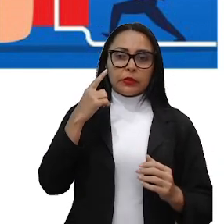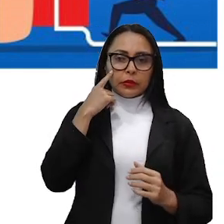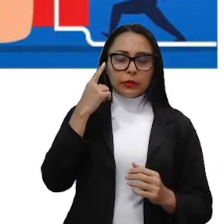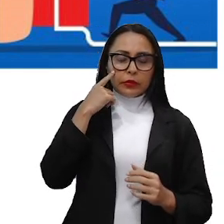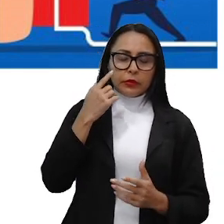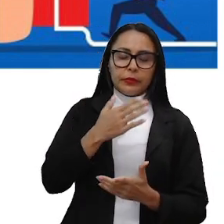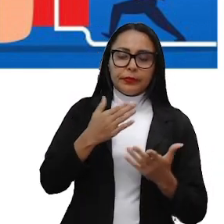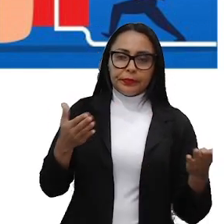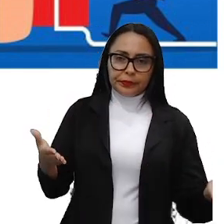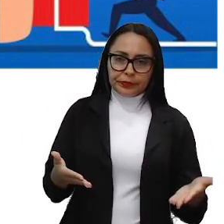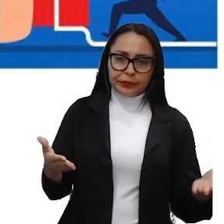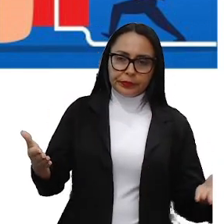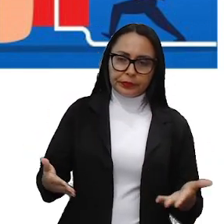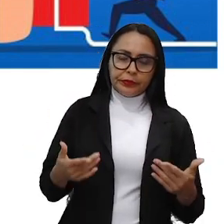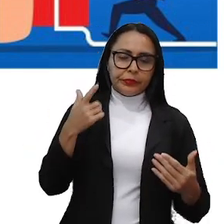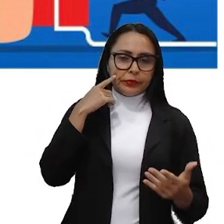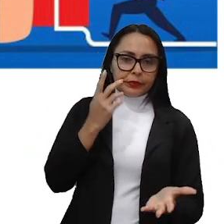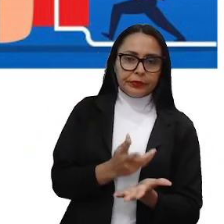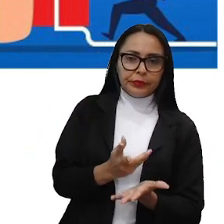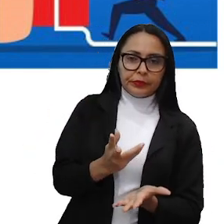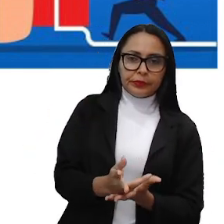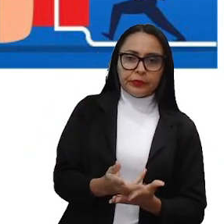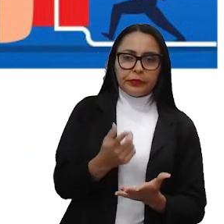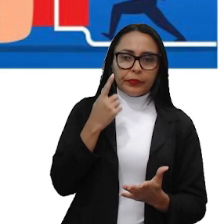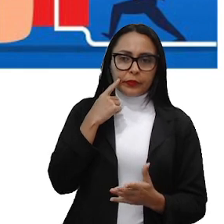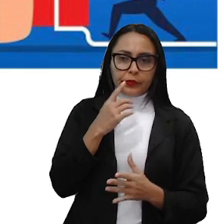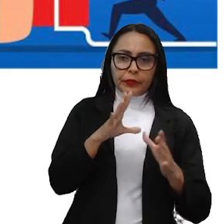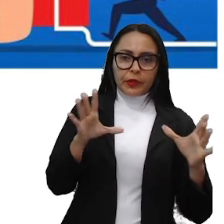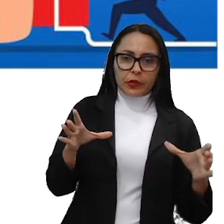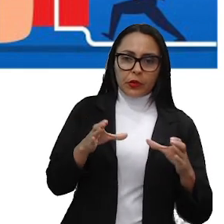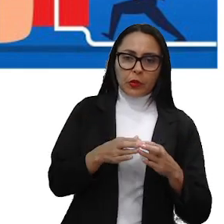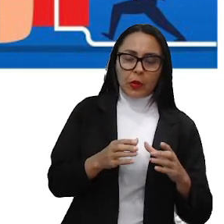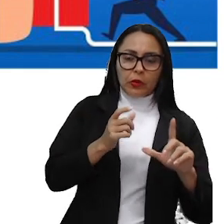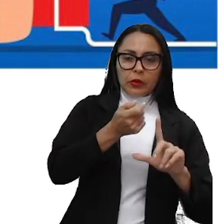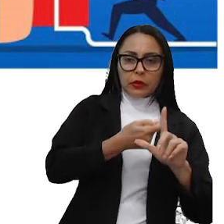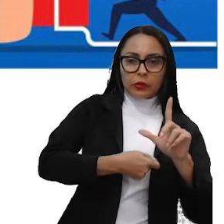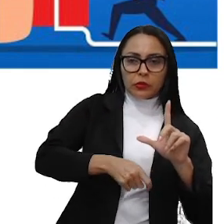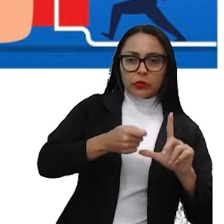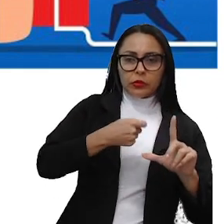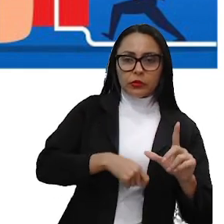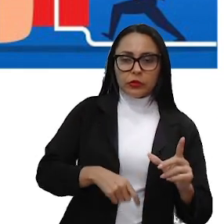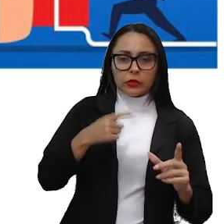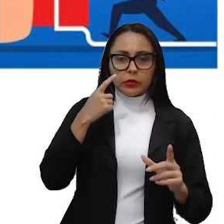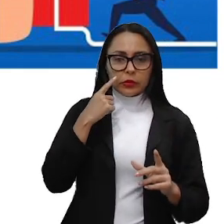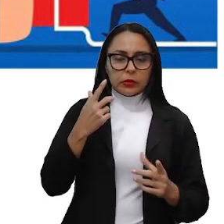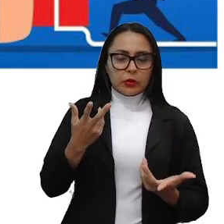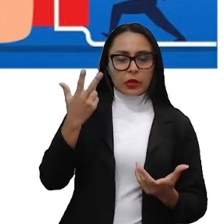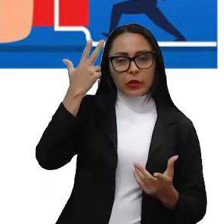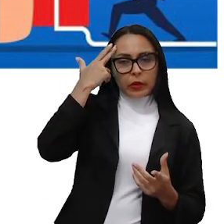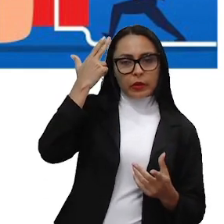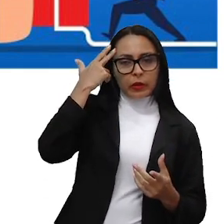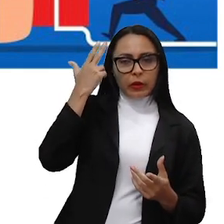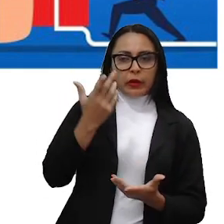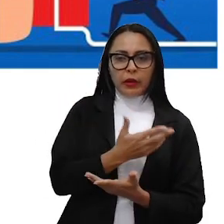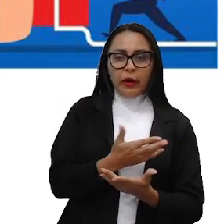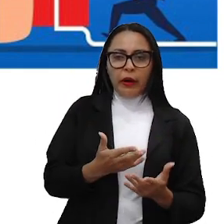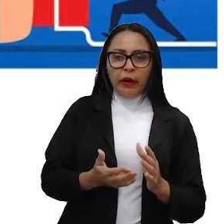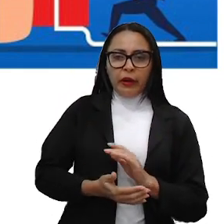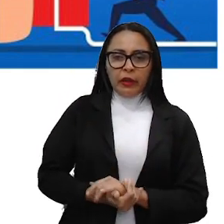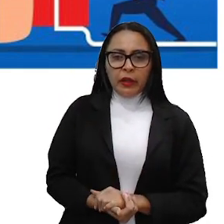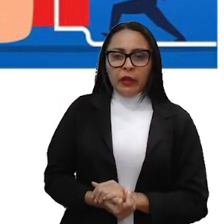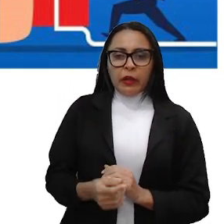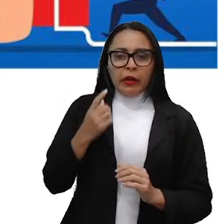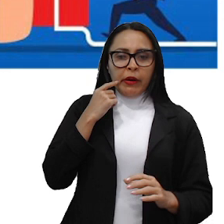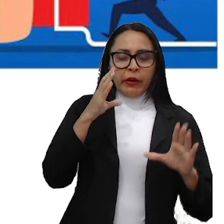com uma certa frequência os principais gargalos logísticos da indústria de uma maneira em geral. Alguns fatores, como a ausência